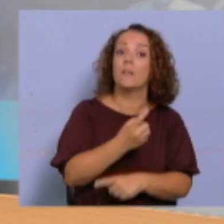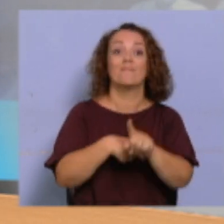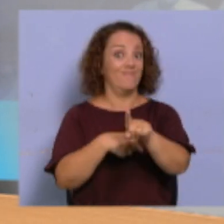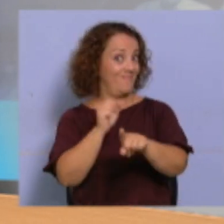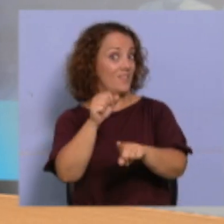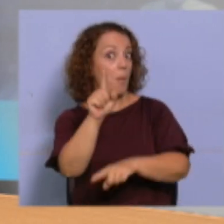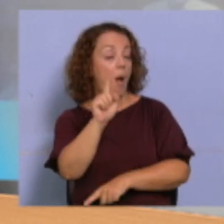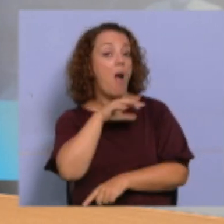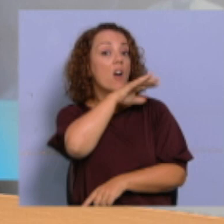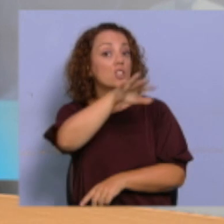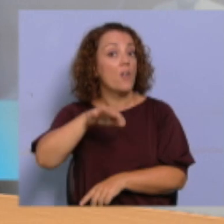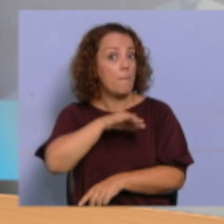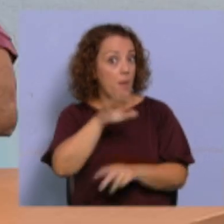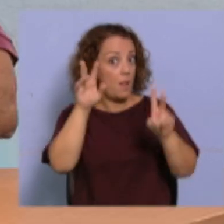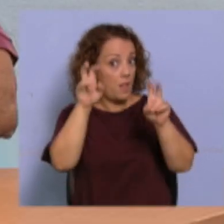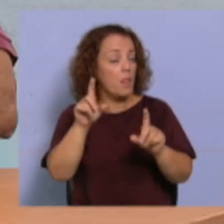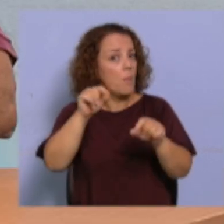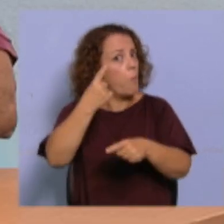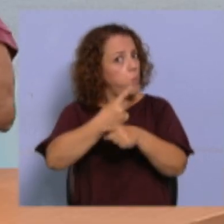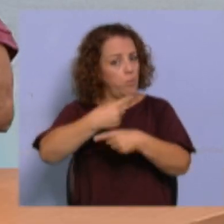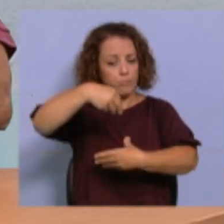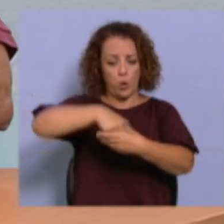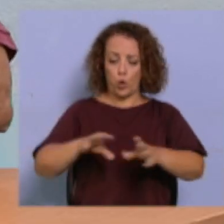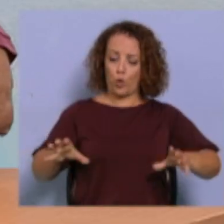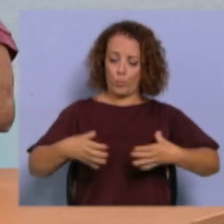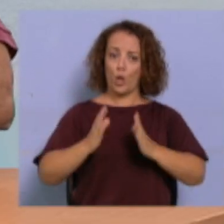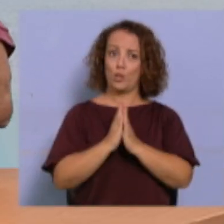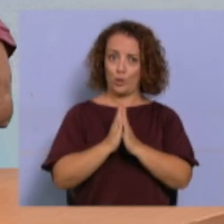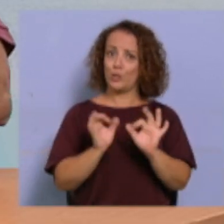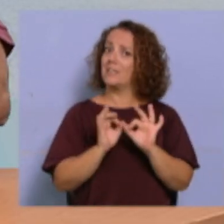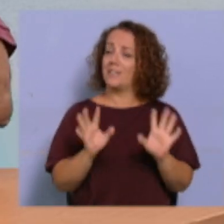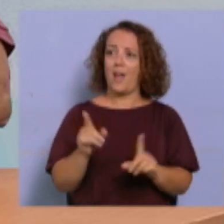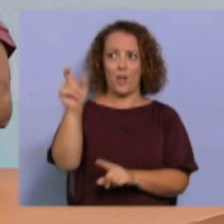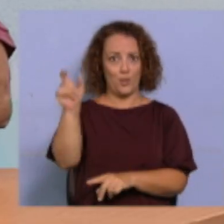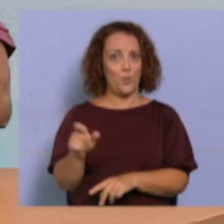diz famílias, também se diz comunidades religiosas. Uhum. O Paulo